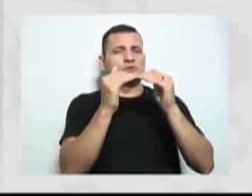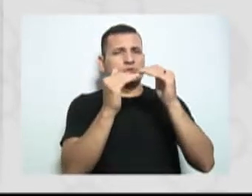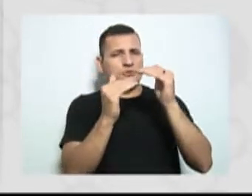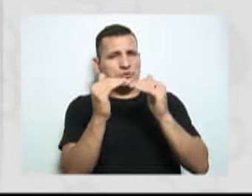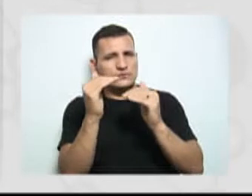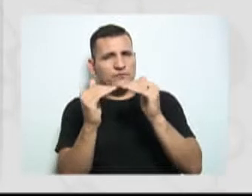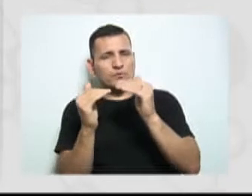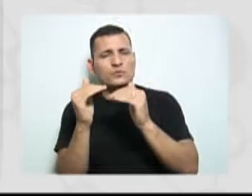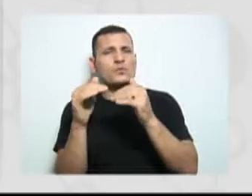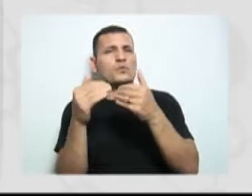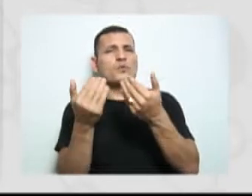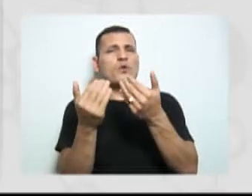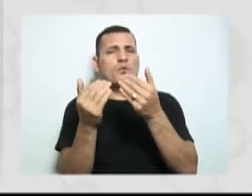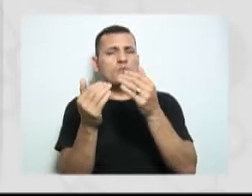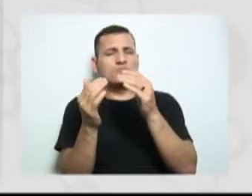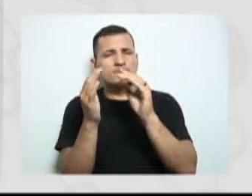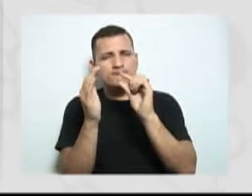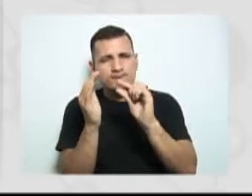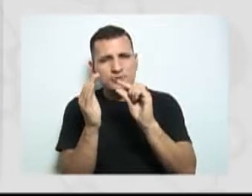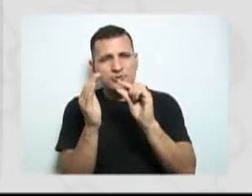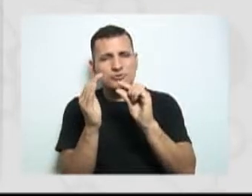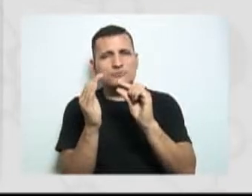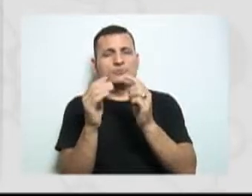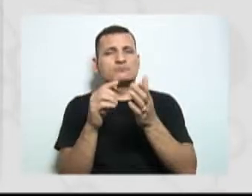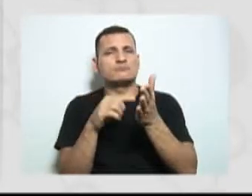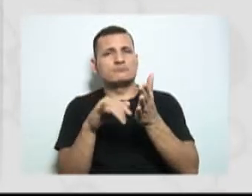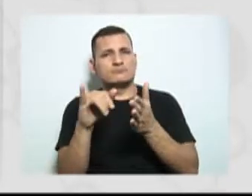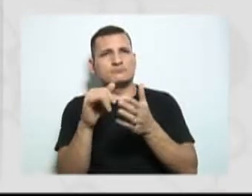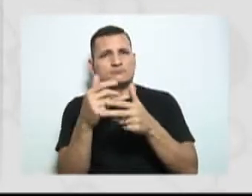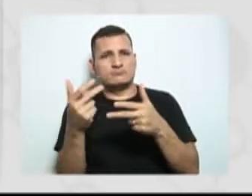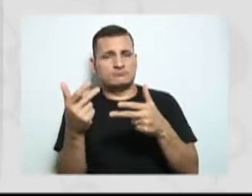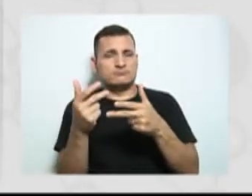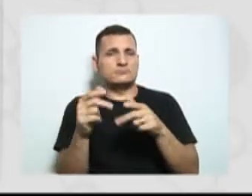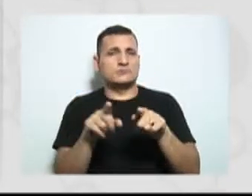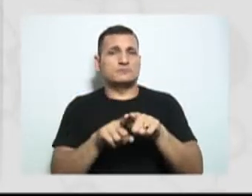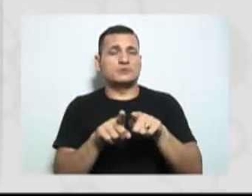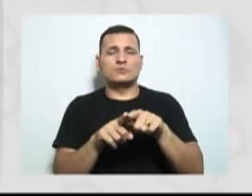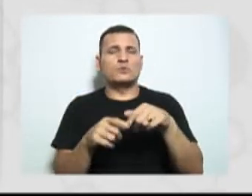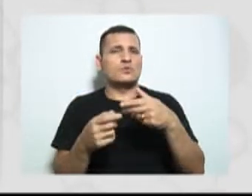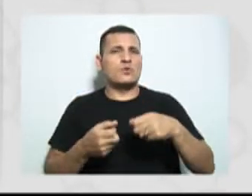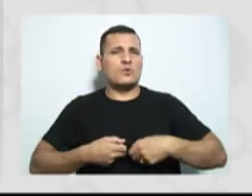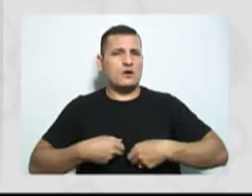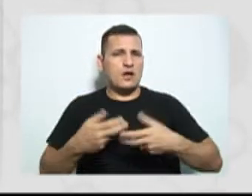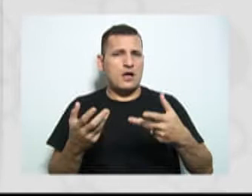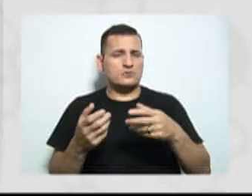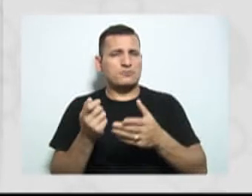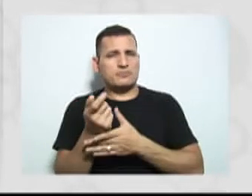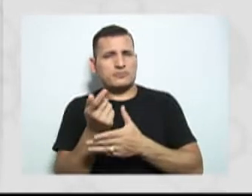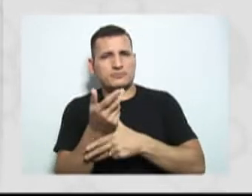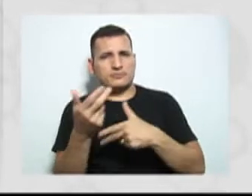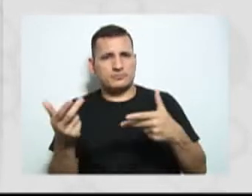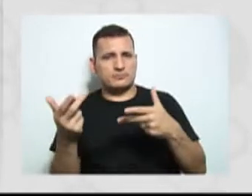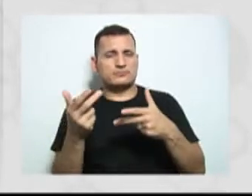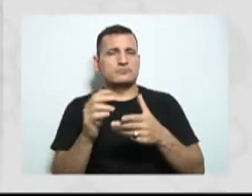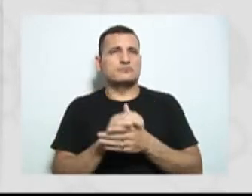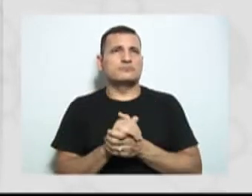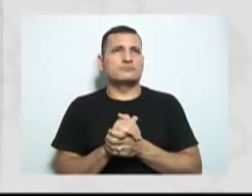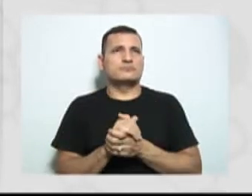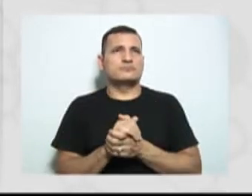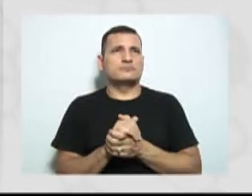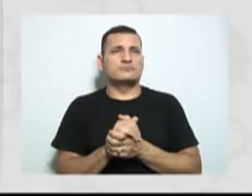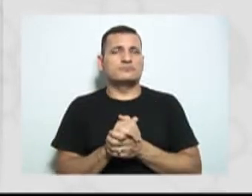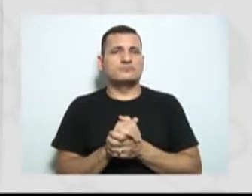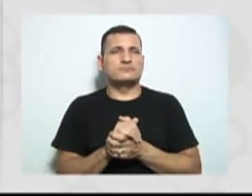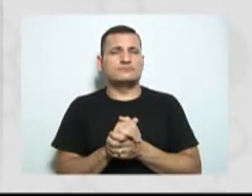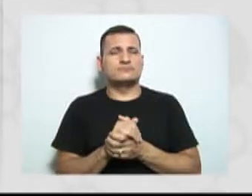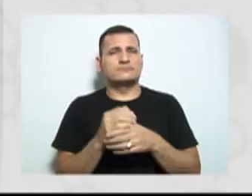de receitas, considerando os custos e as despesas da operação, que foi o que a professora Fernanda acabou de dizer, com